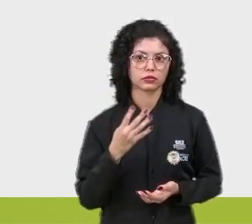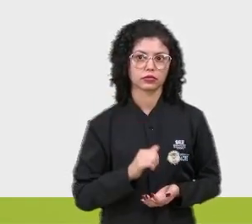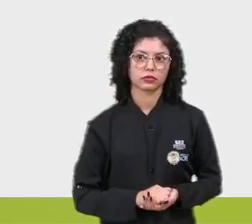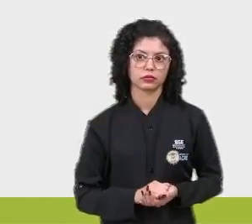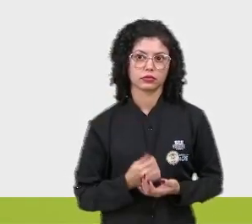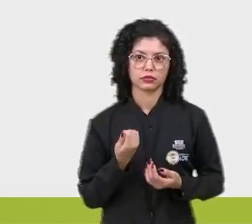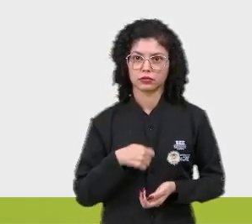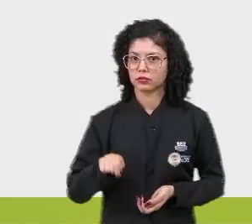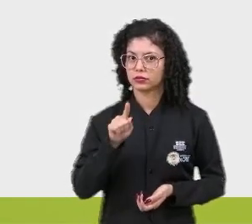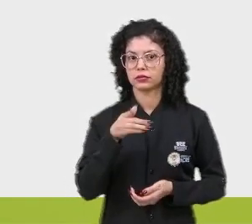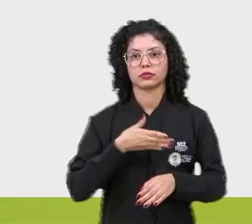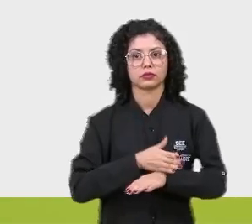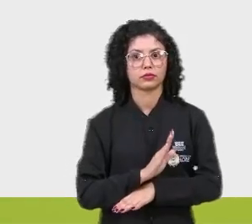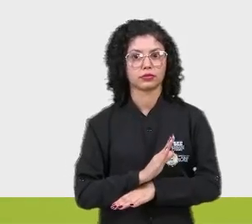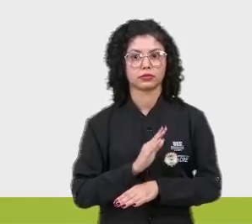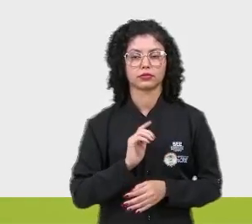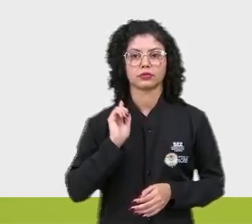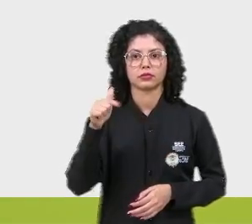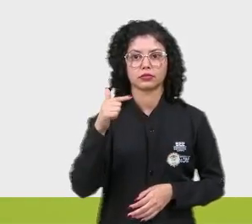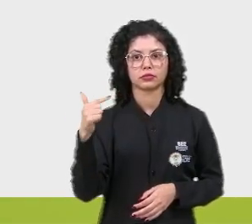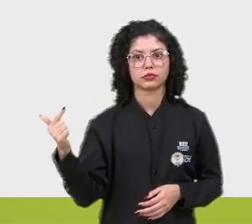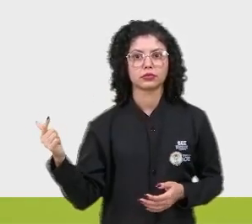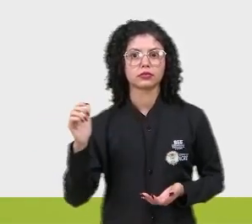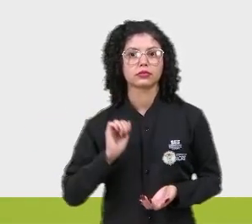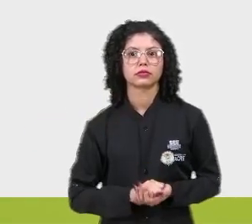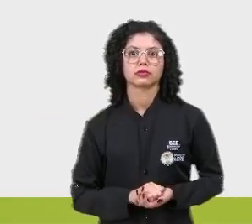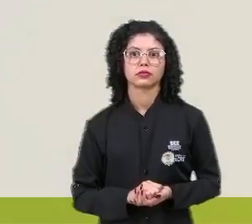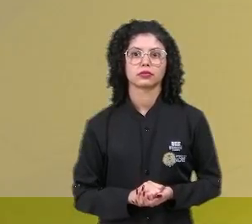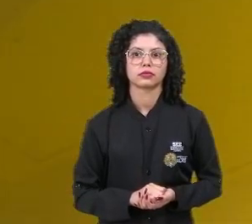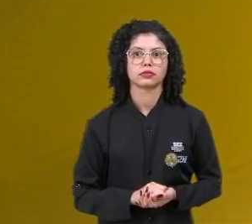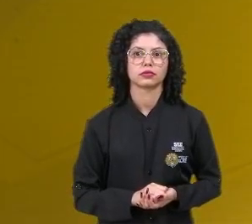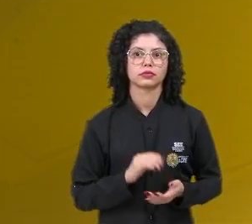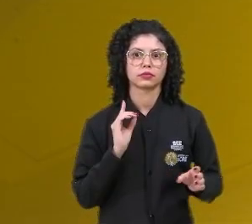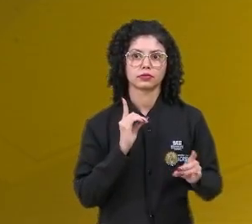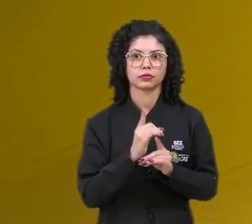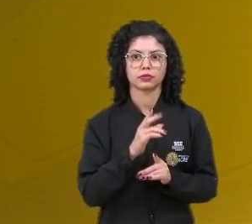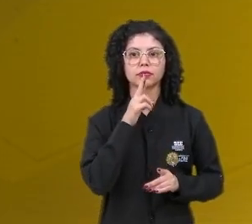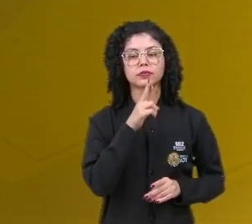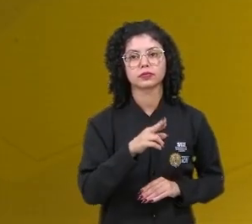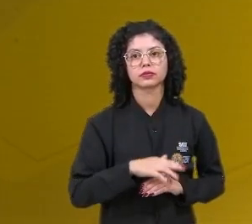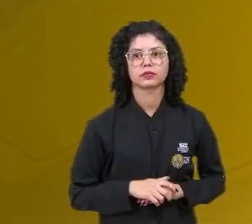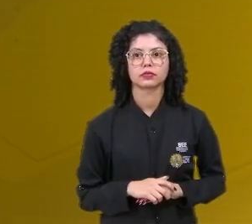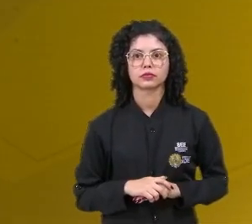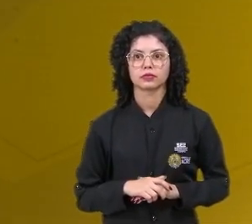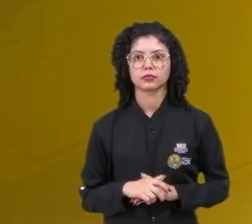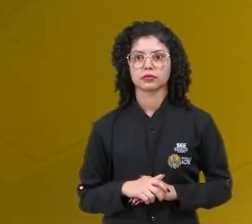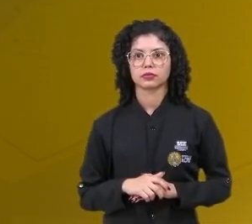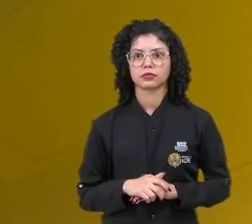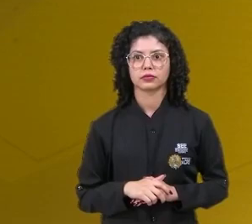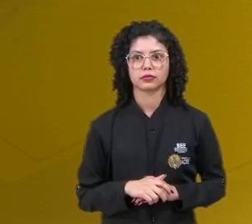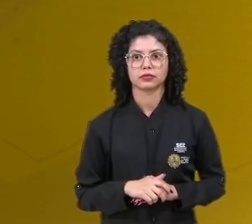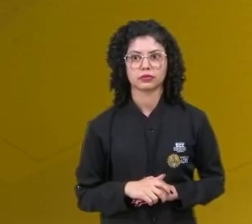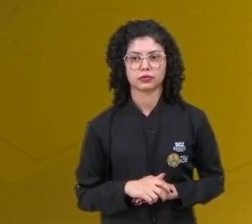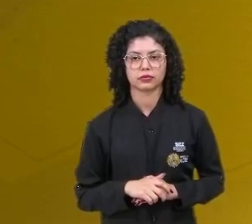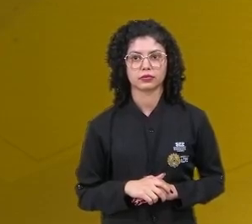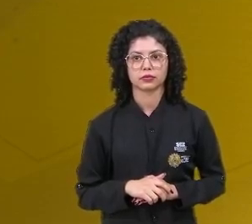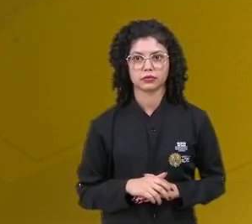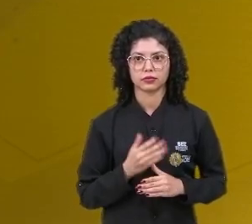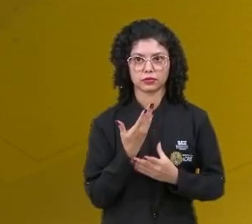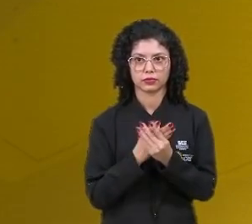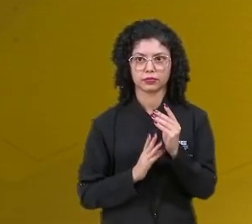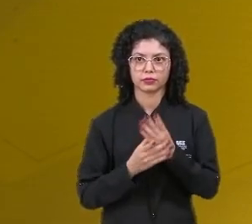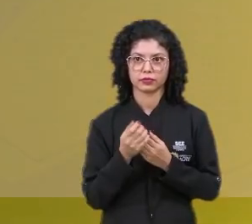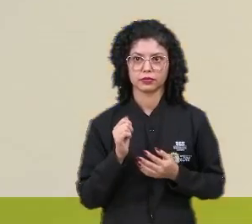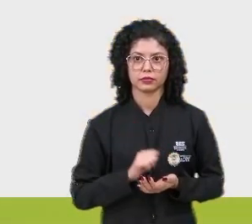Então, não precisei nem passar nas demais alternativas, eu já encontrei a nossa questão certa, que é